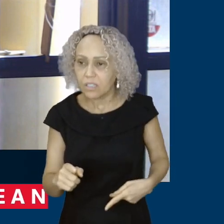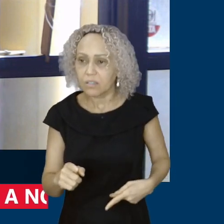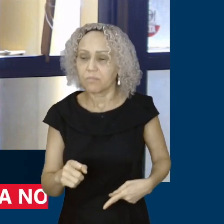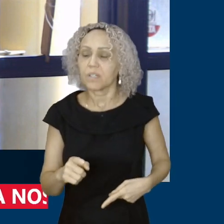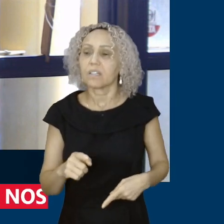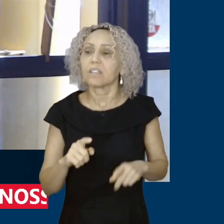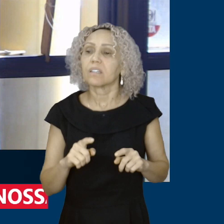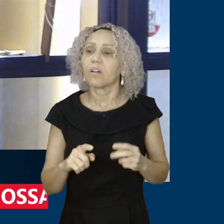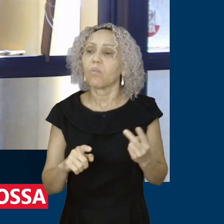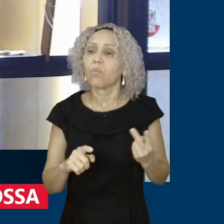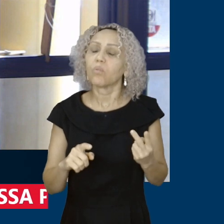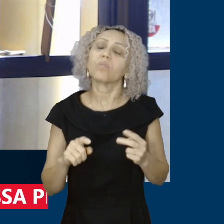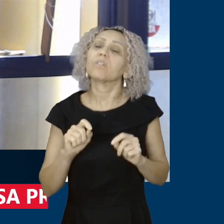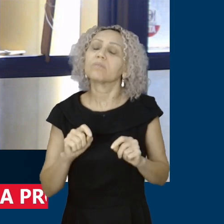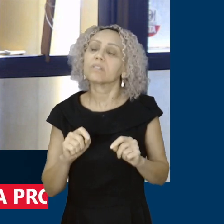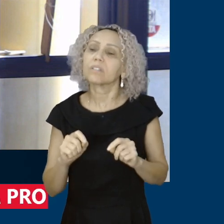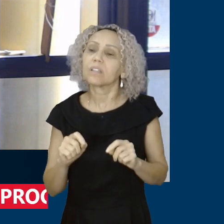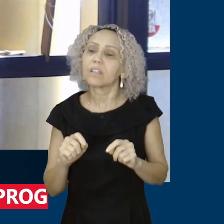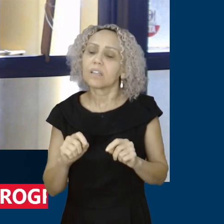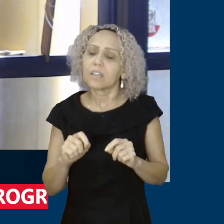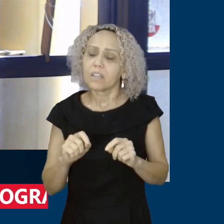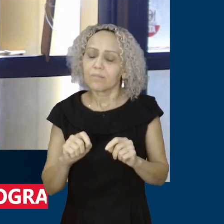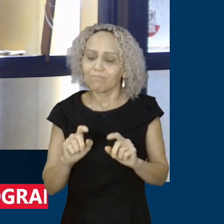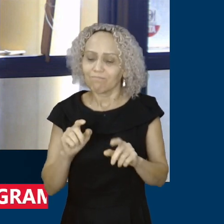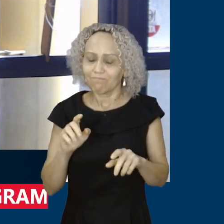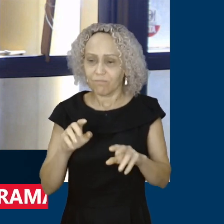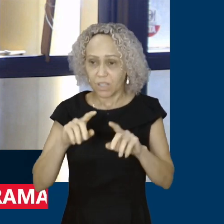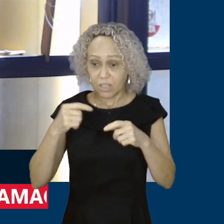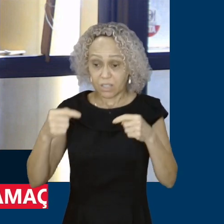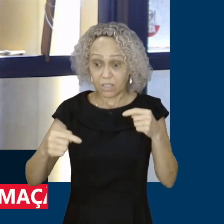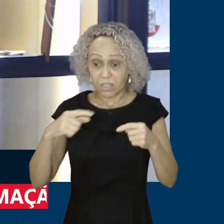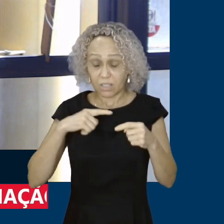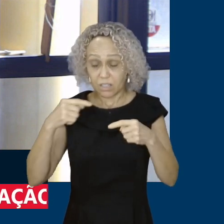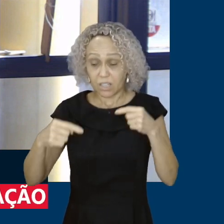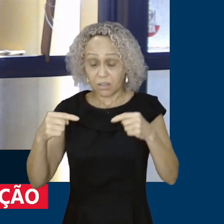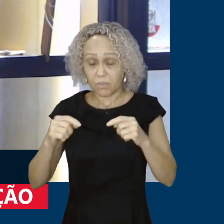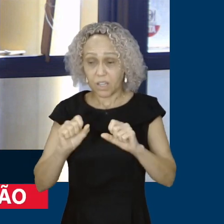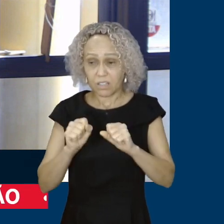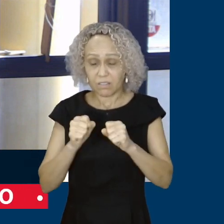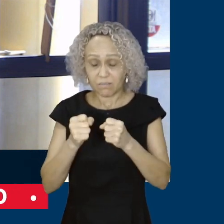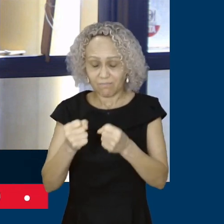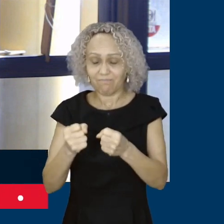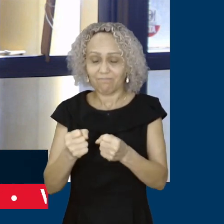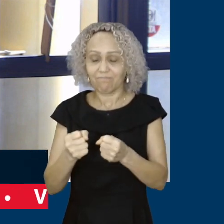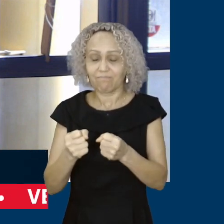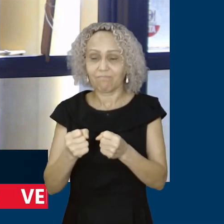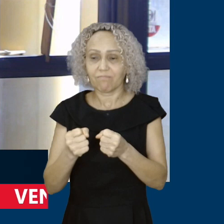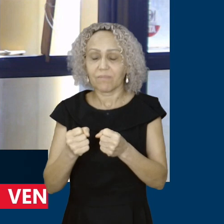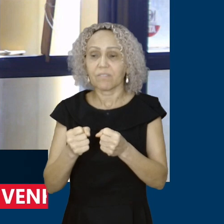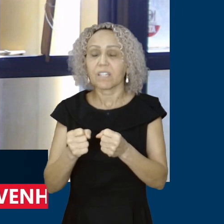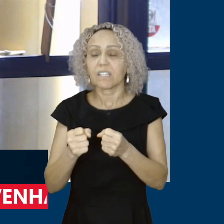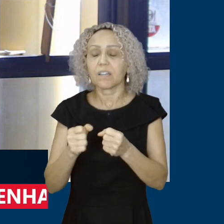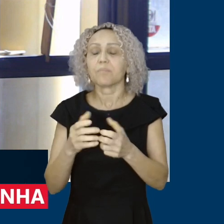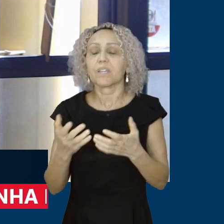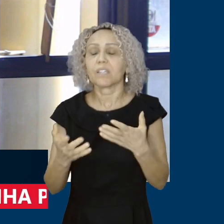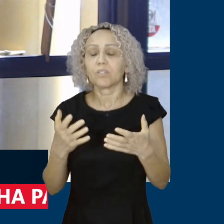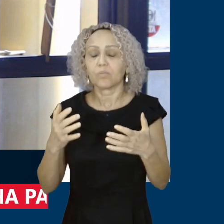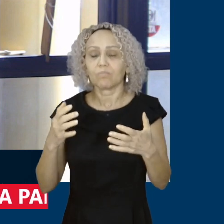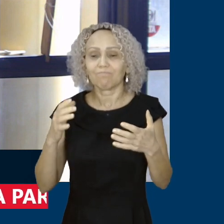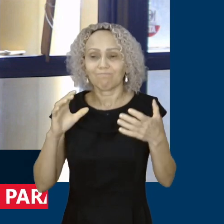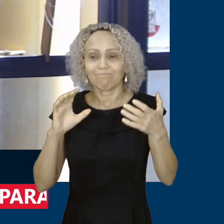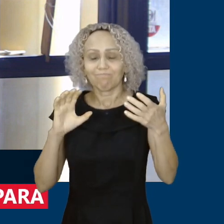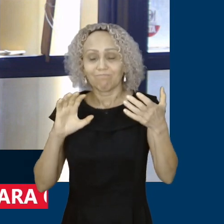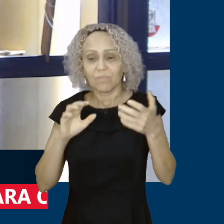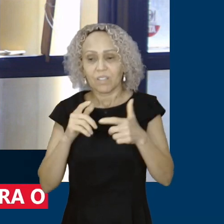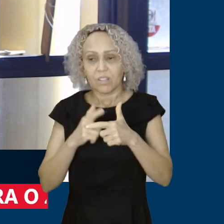do enfrentamento da crise climática, que é um debate planetário, tem dois conceitos que são importantes